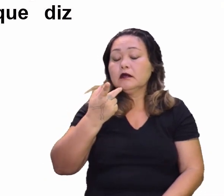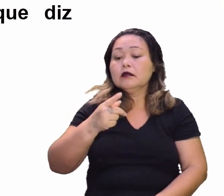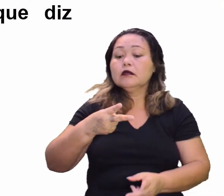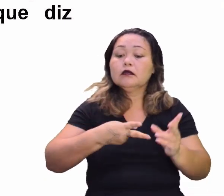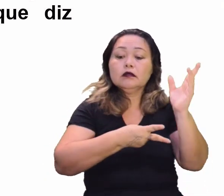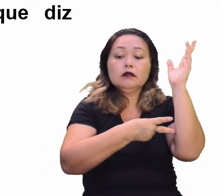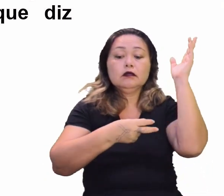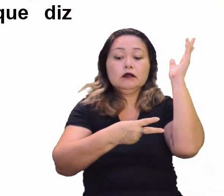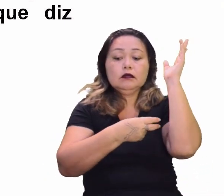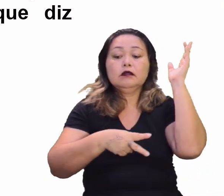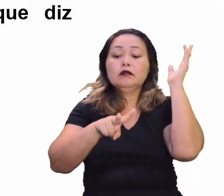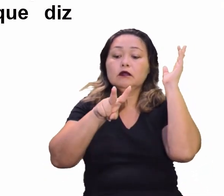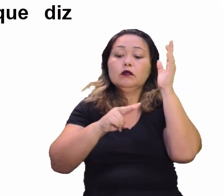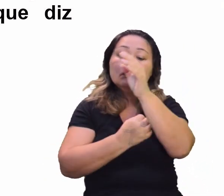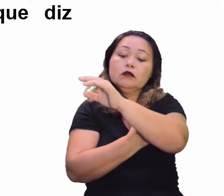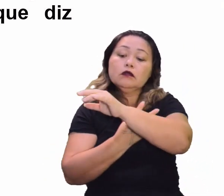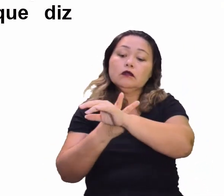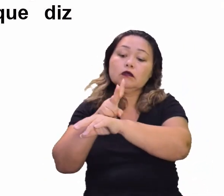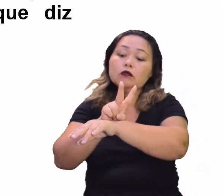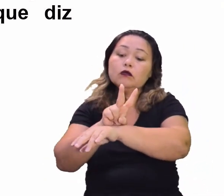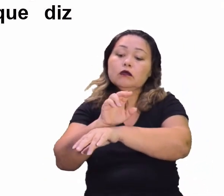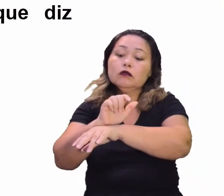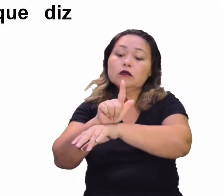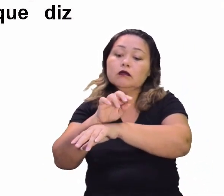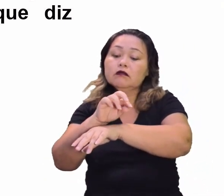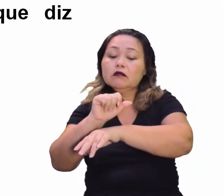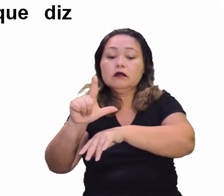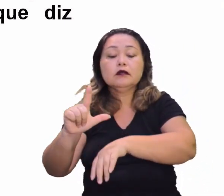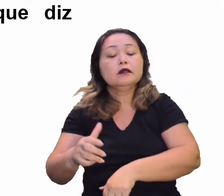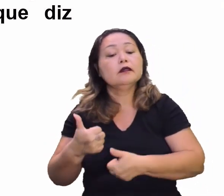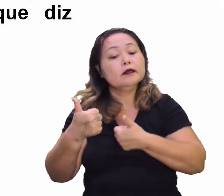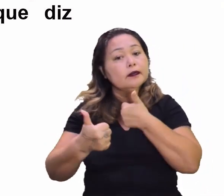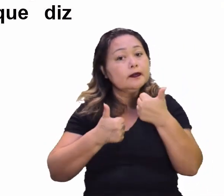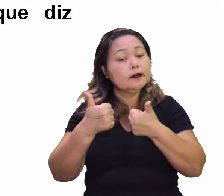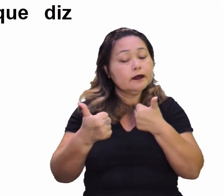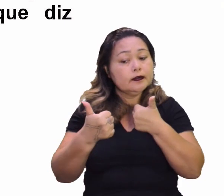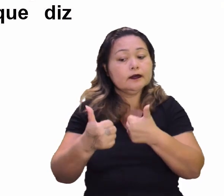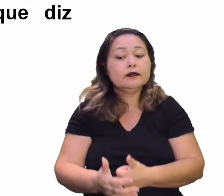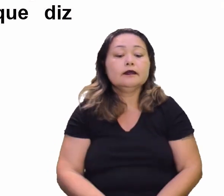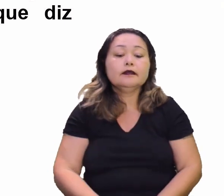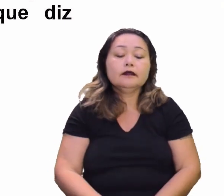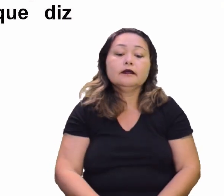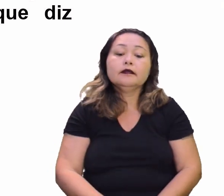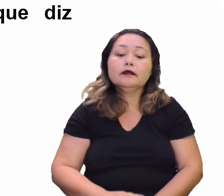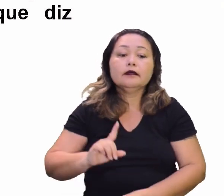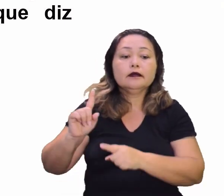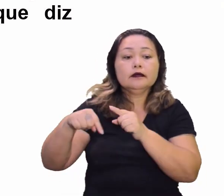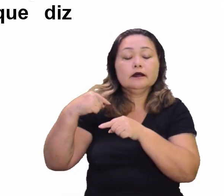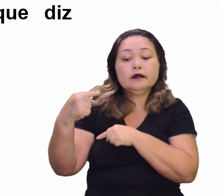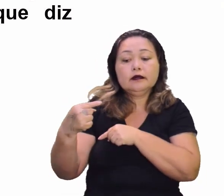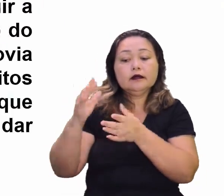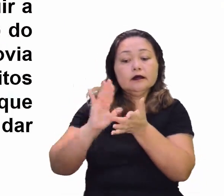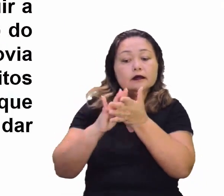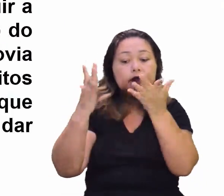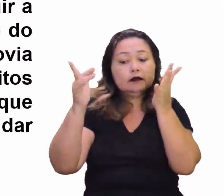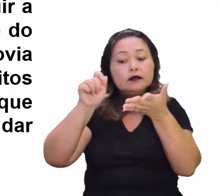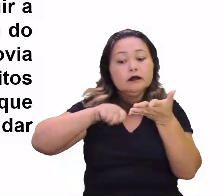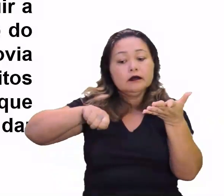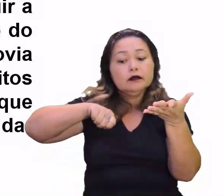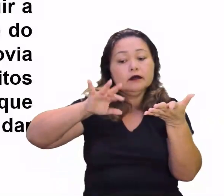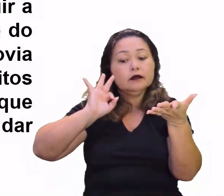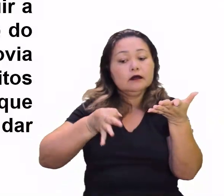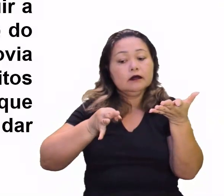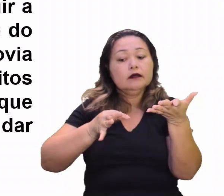falando de extrativismo vegetal, Vegetal. né? Exatamente. Beleza, então, galera? Vamos para a próxima. Parabéns quem